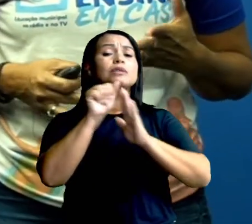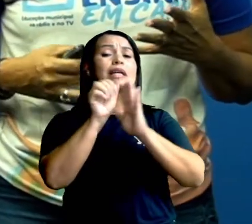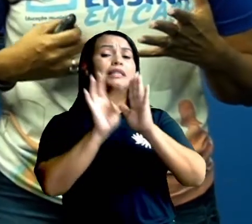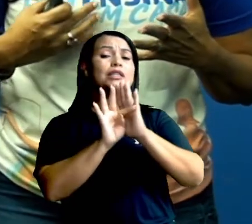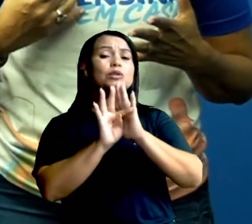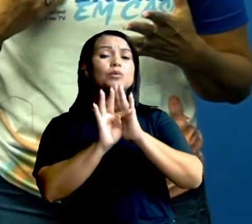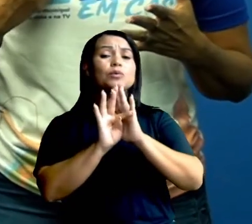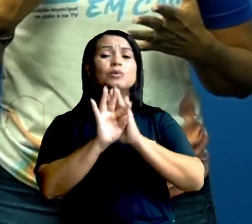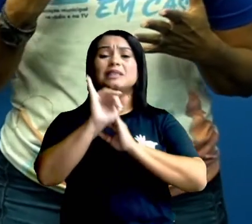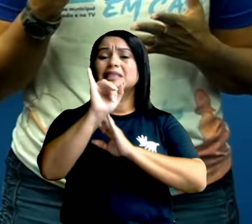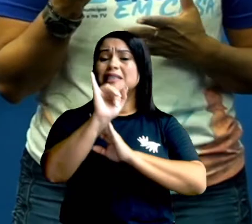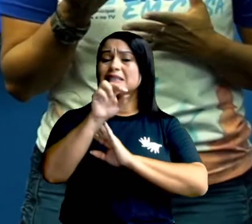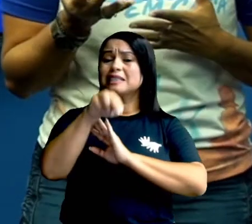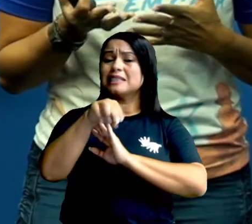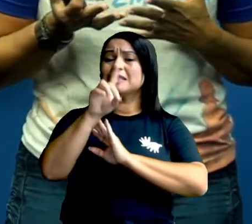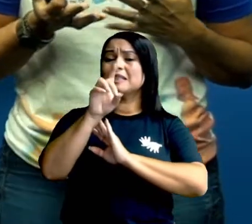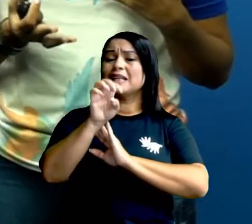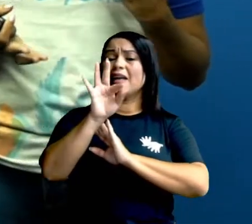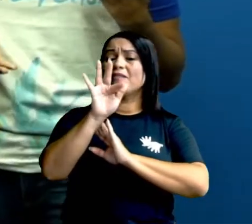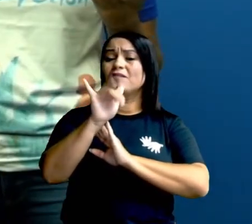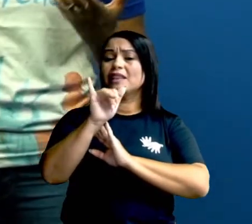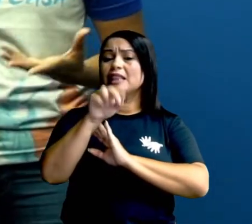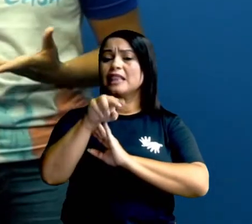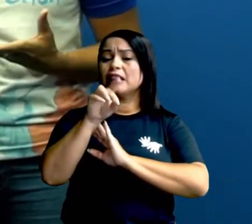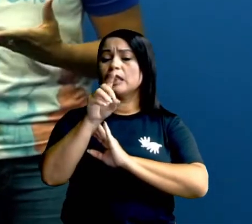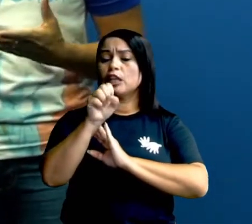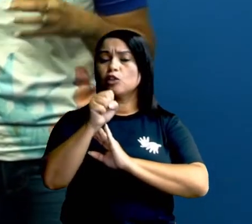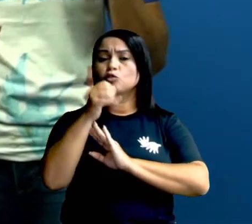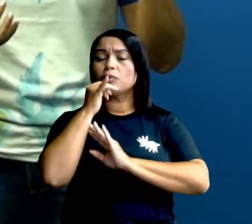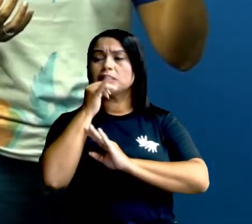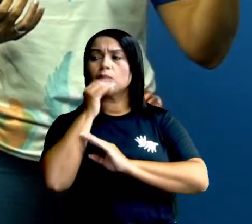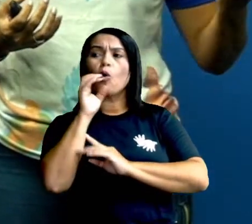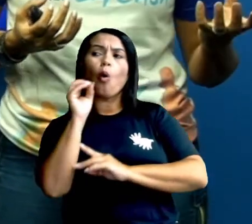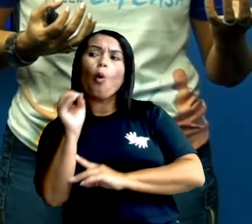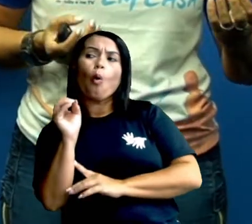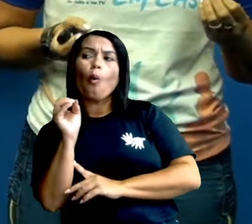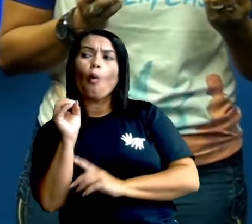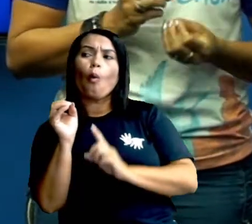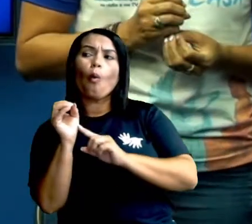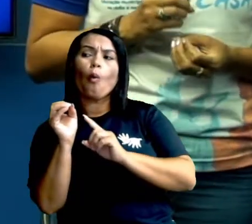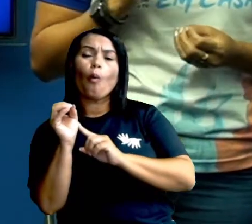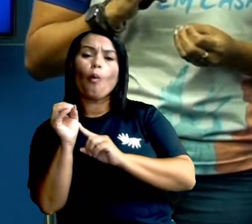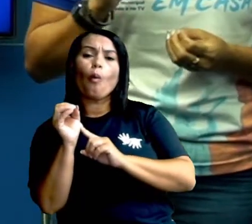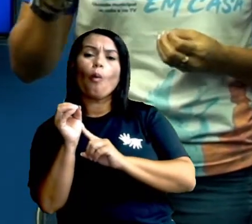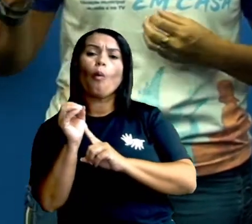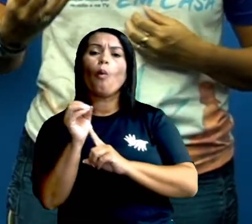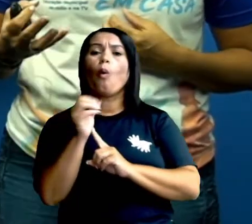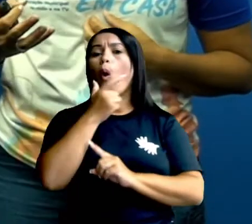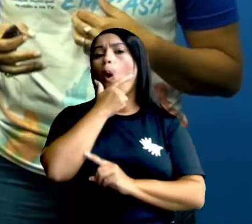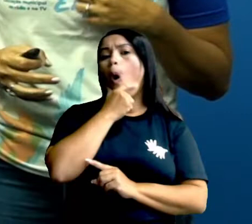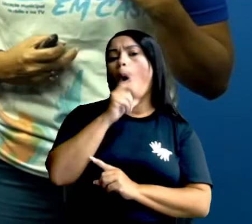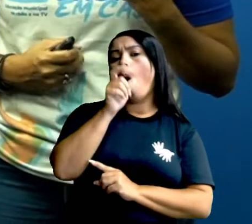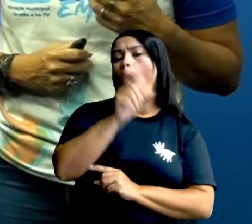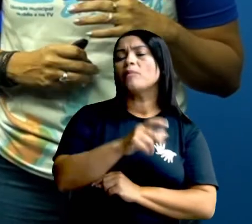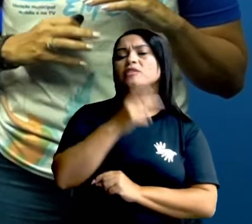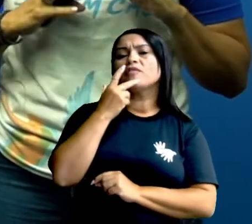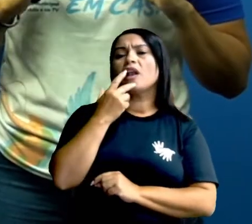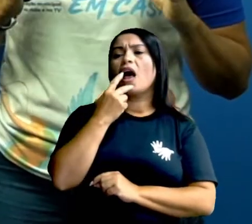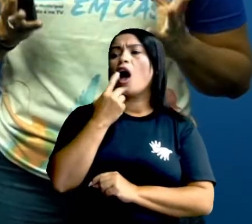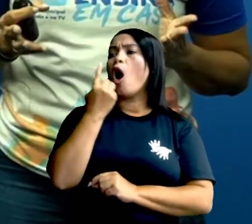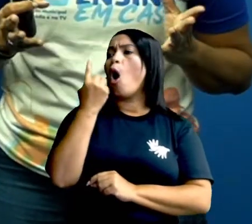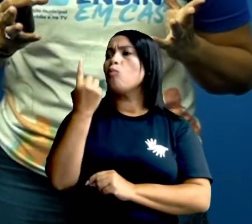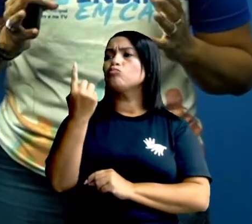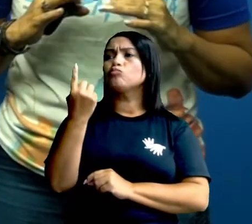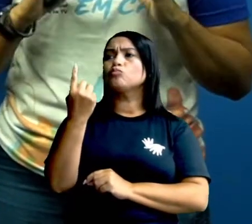indefinidos? Porque a gente não sabe quem foi. Por exemplo, se eu falar o homem, eu estou definindo qual foi o homem. Mas se eu disser assim,